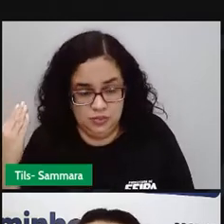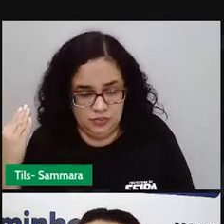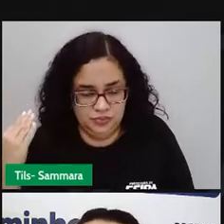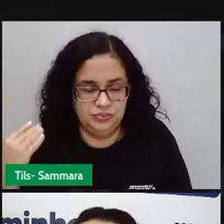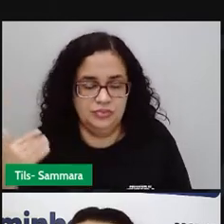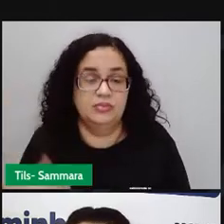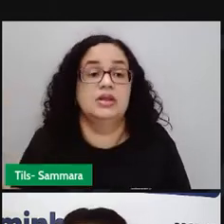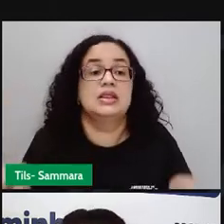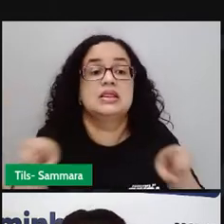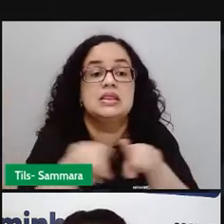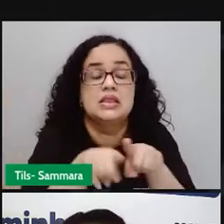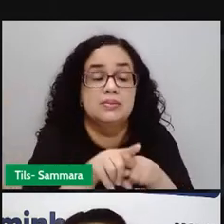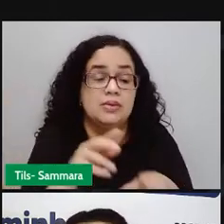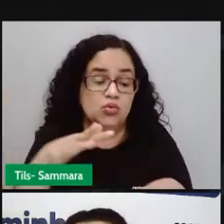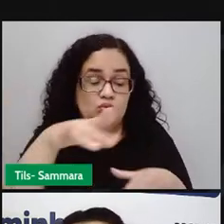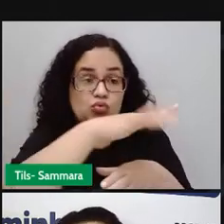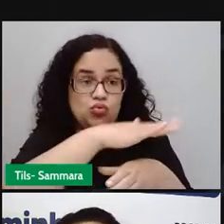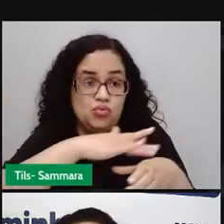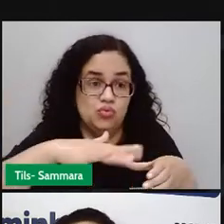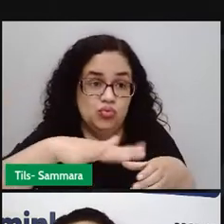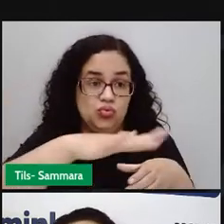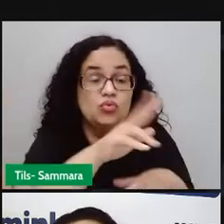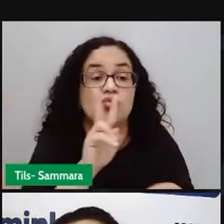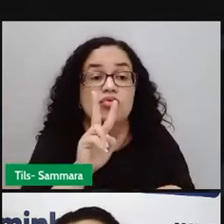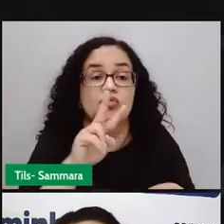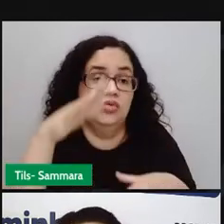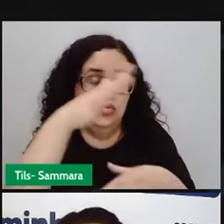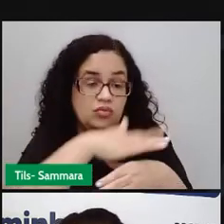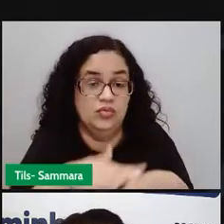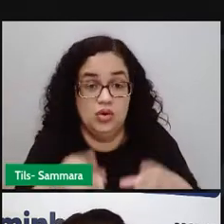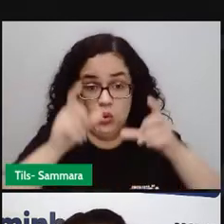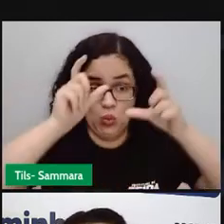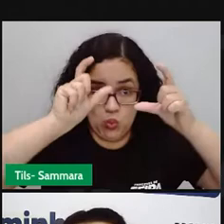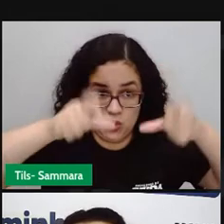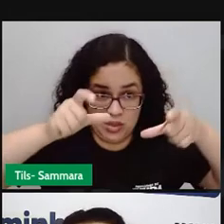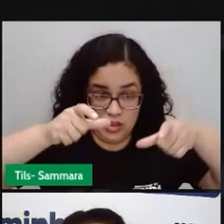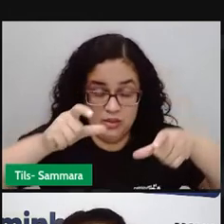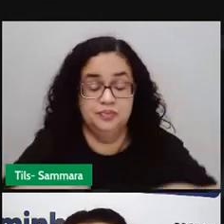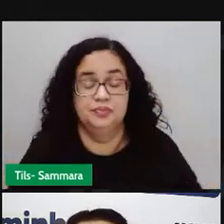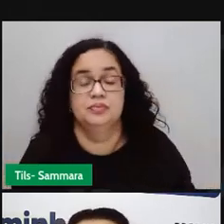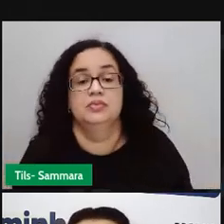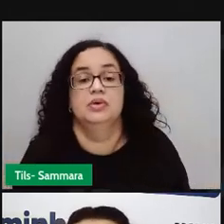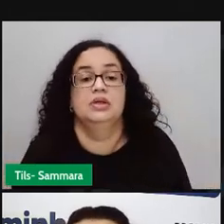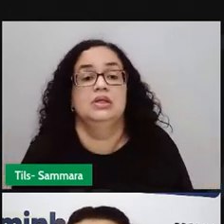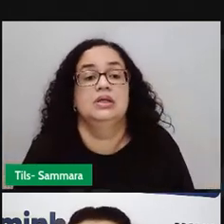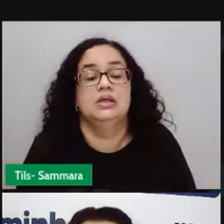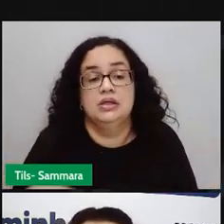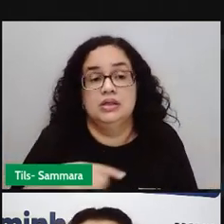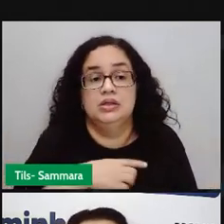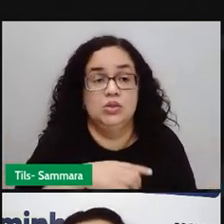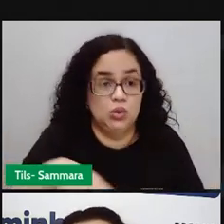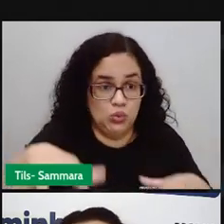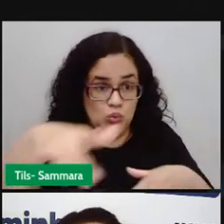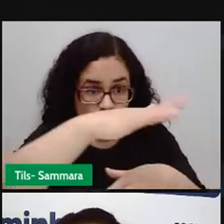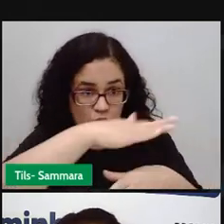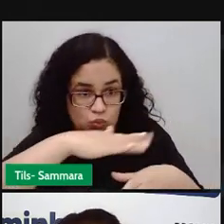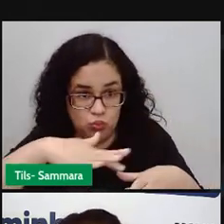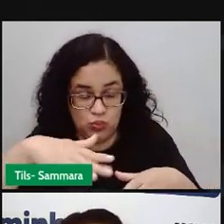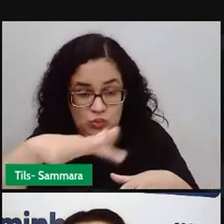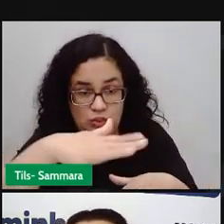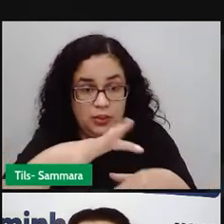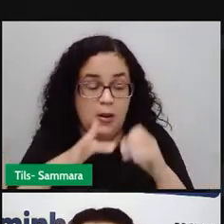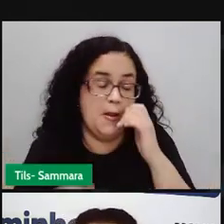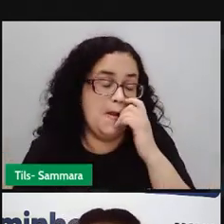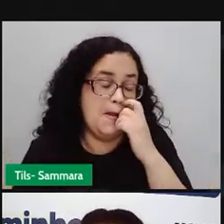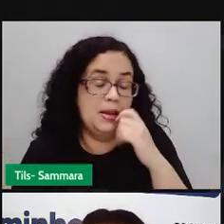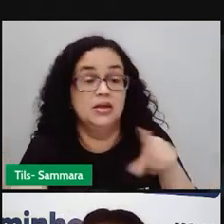e também ao volume, que está relacionado aí ao espaço, né, ocupado, à superfície ou ao espaço